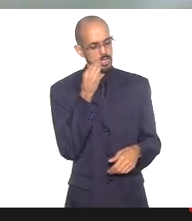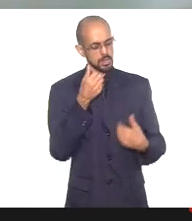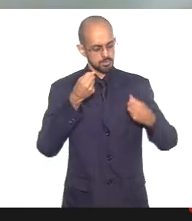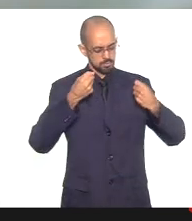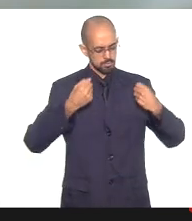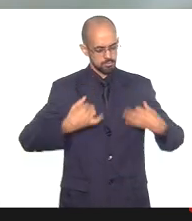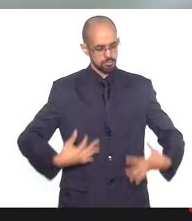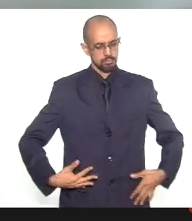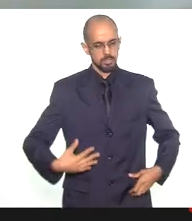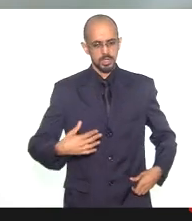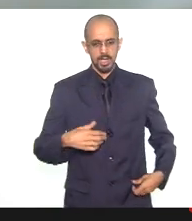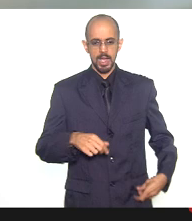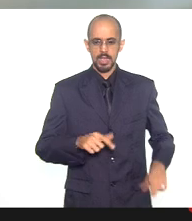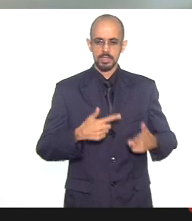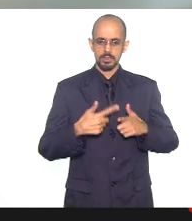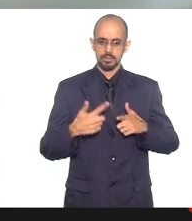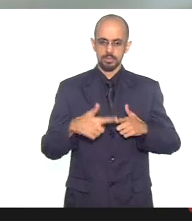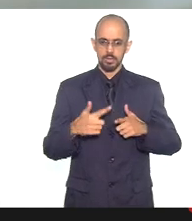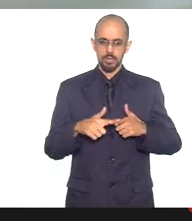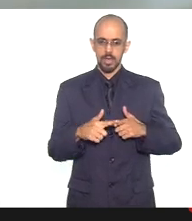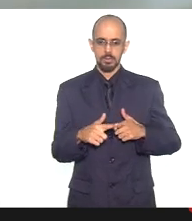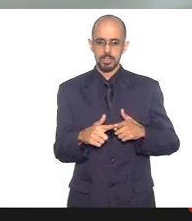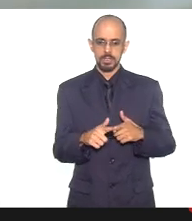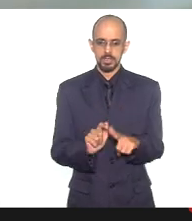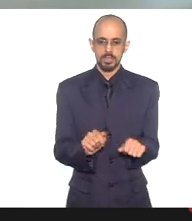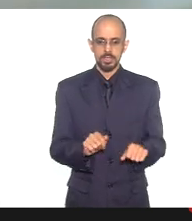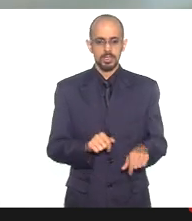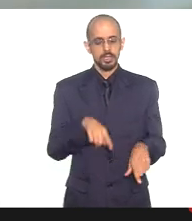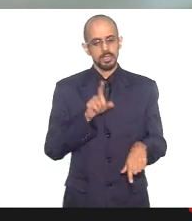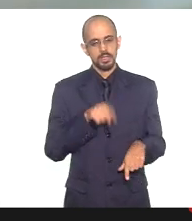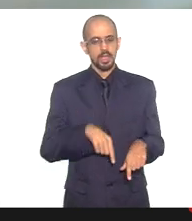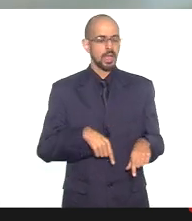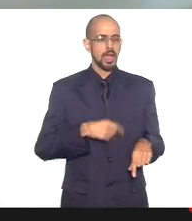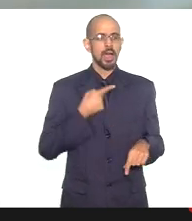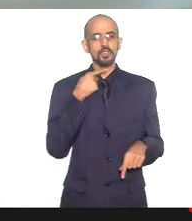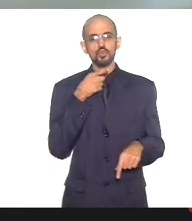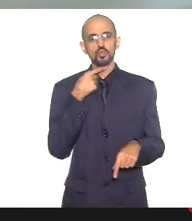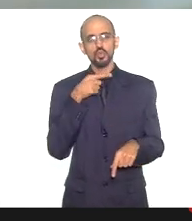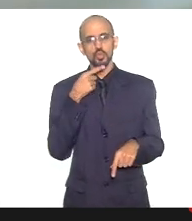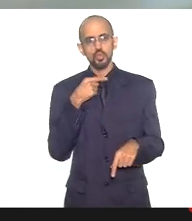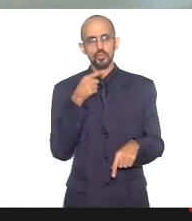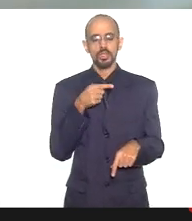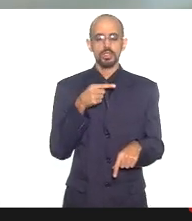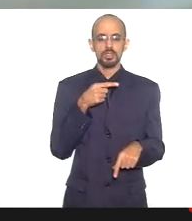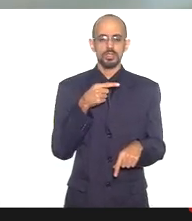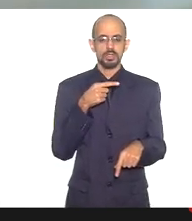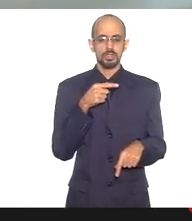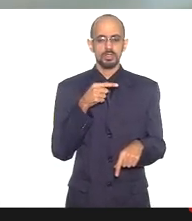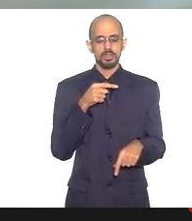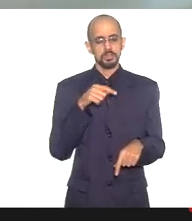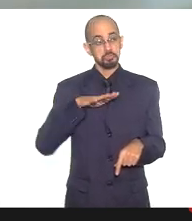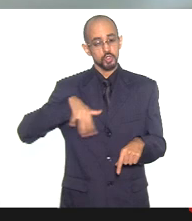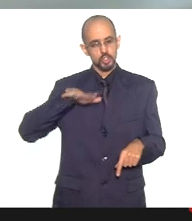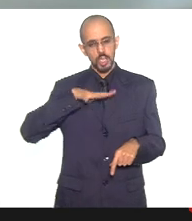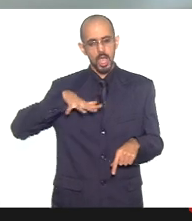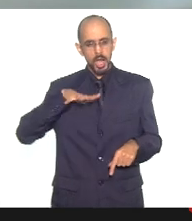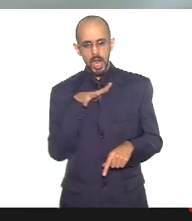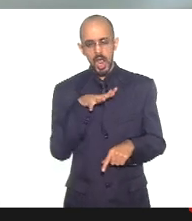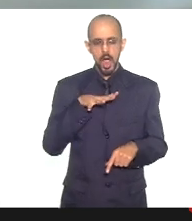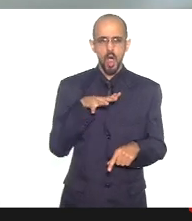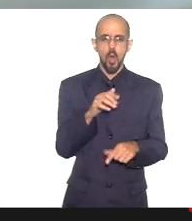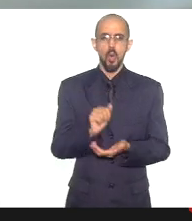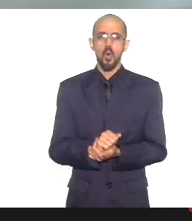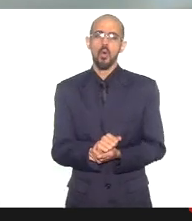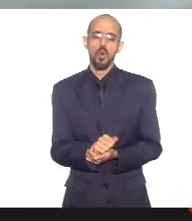expor essas questões, que são as questões, em tese, de uma maneira mais gerais, de uma maneira